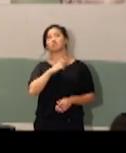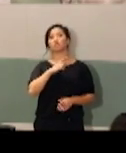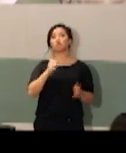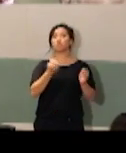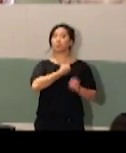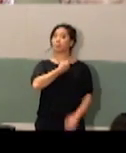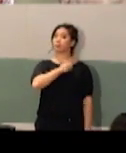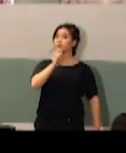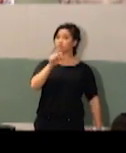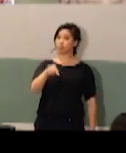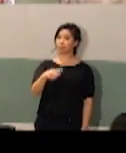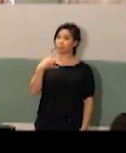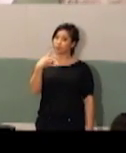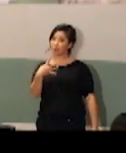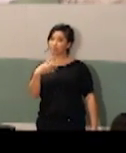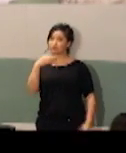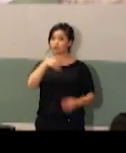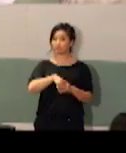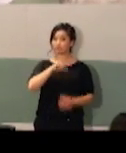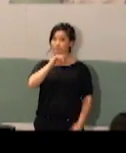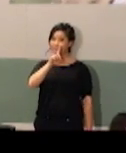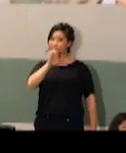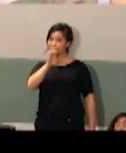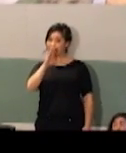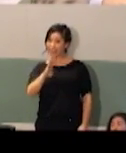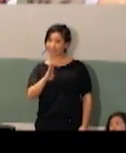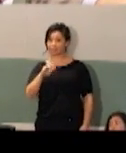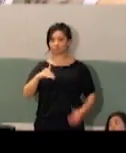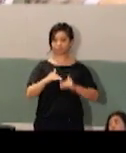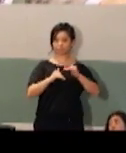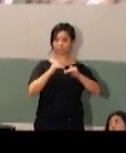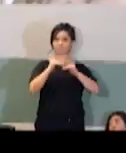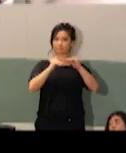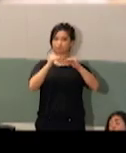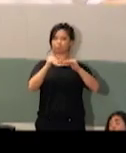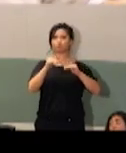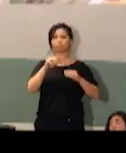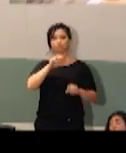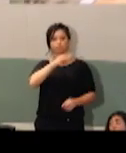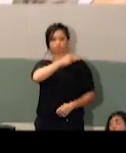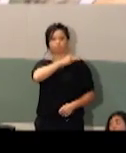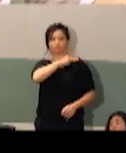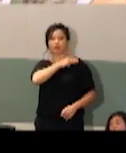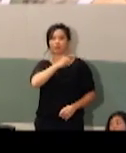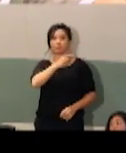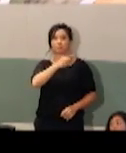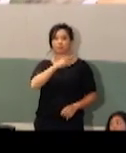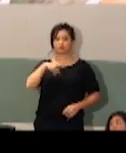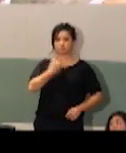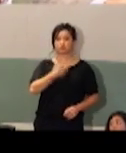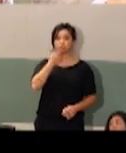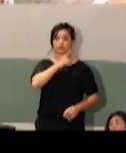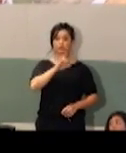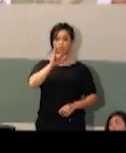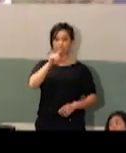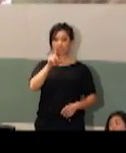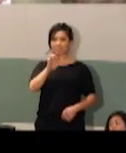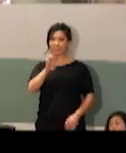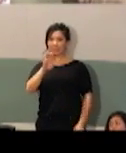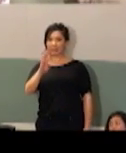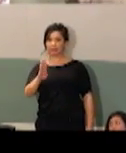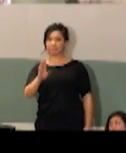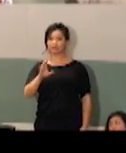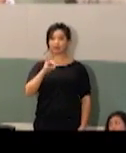que infelizmente ficou estacionado. No ensino médio, atingimos 3,9, era uma curva crescente e que